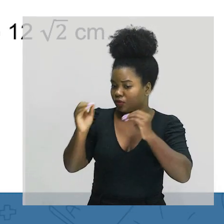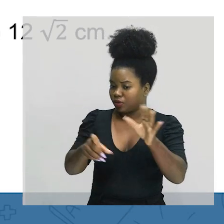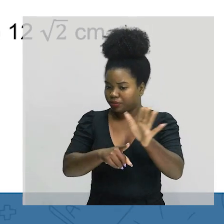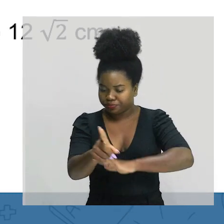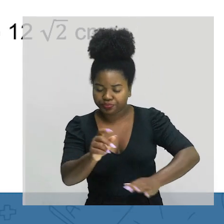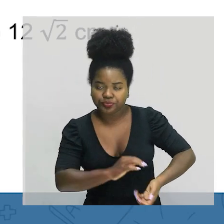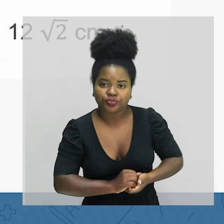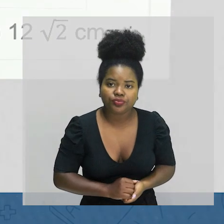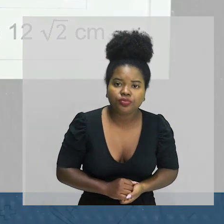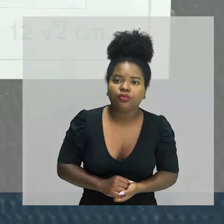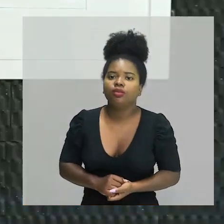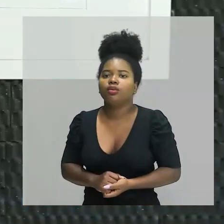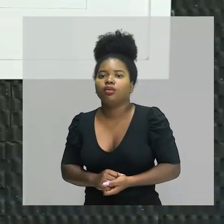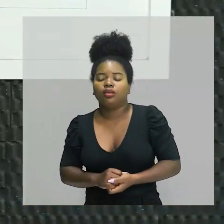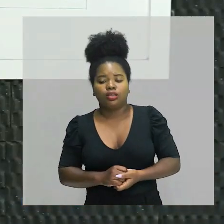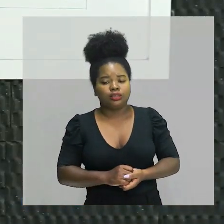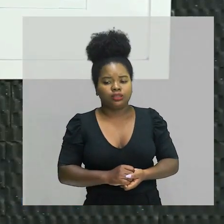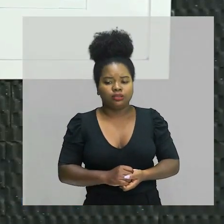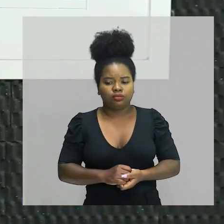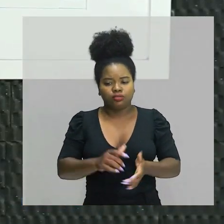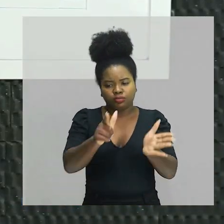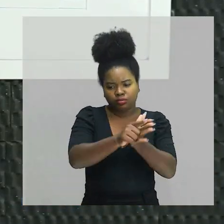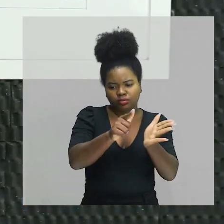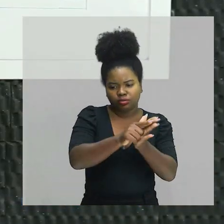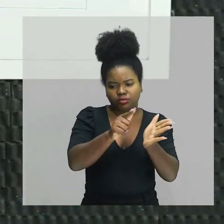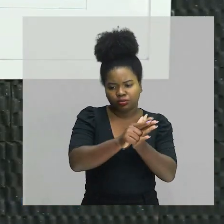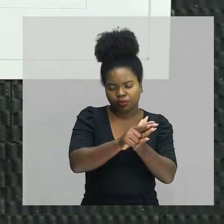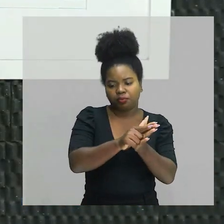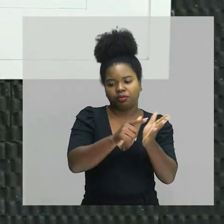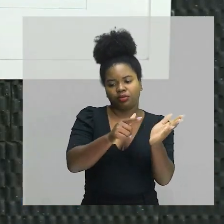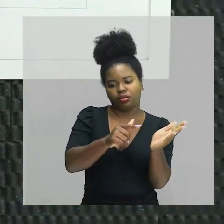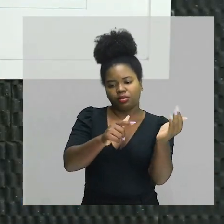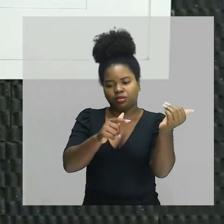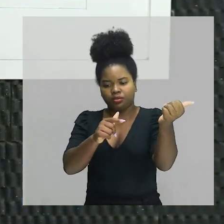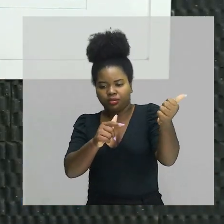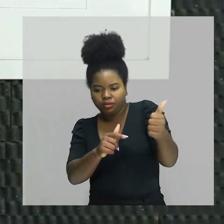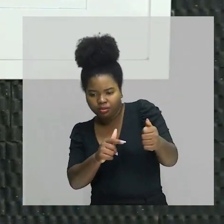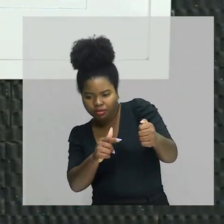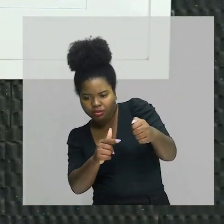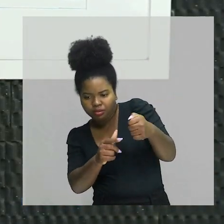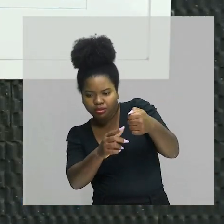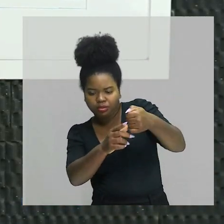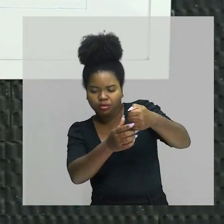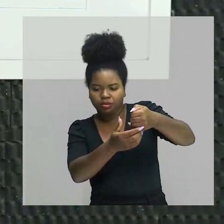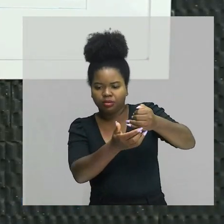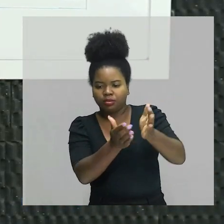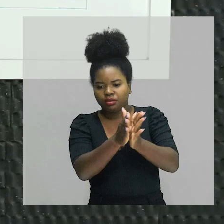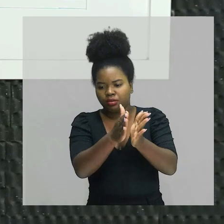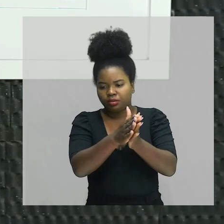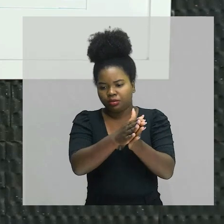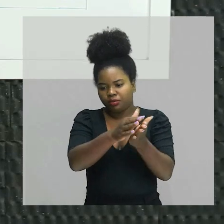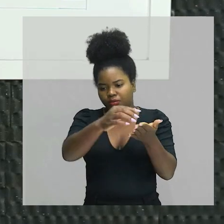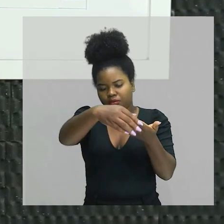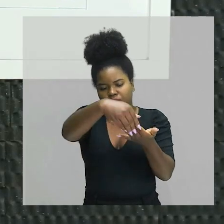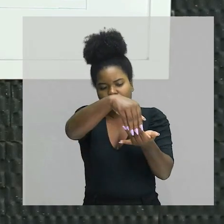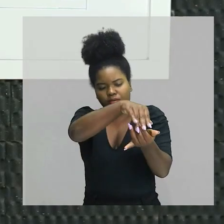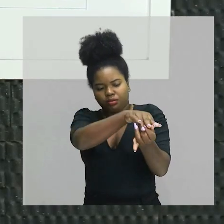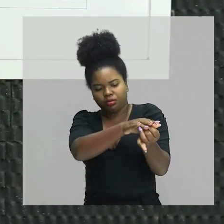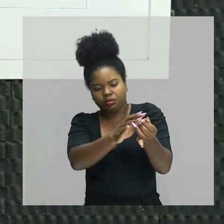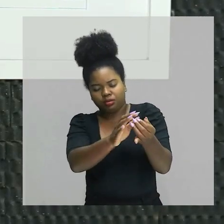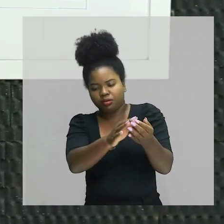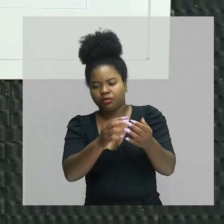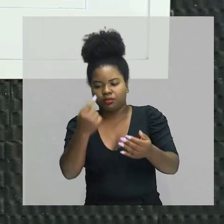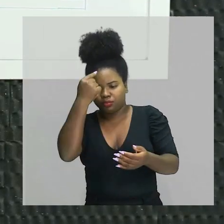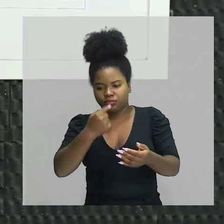gente. Então, ele quer fazer uma dobradura no papel, na forma de origami, né? E ele usou um retângulo, né,